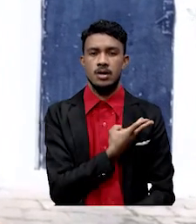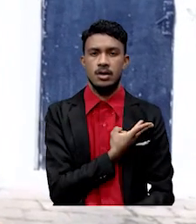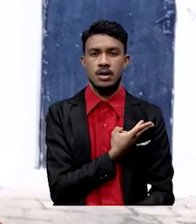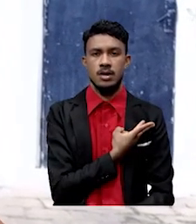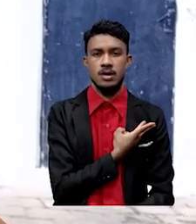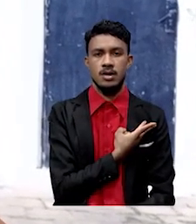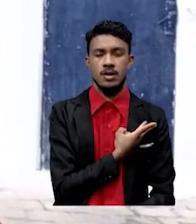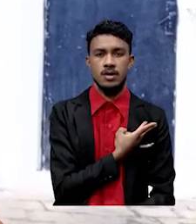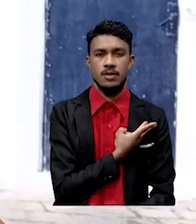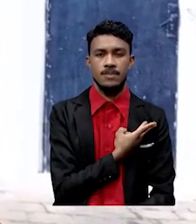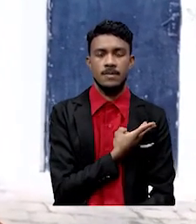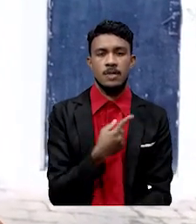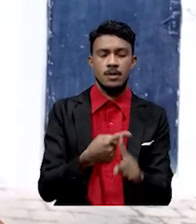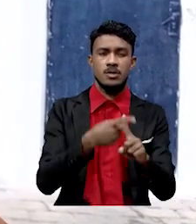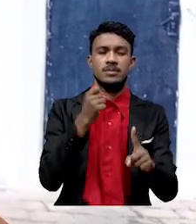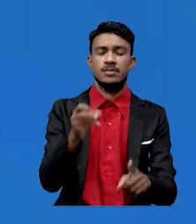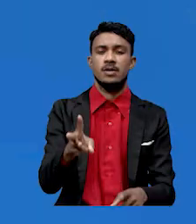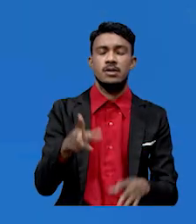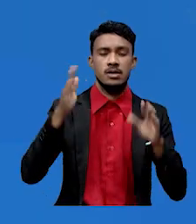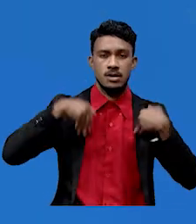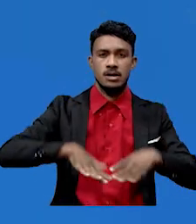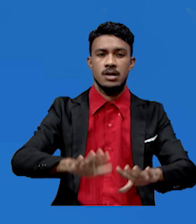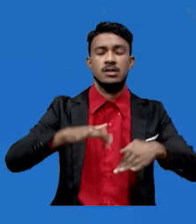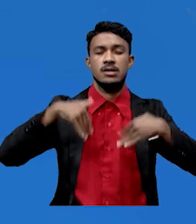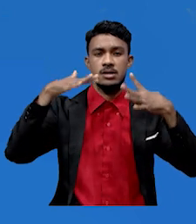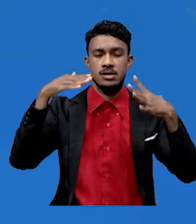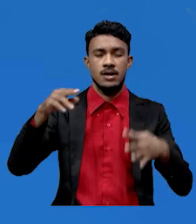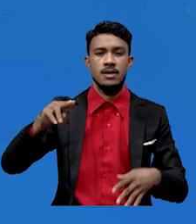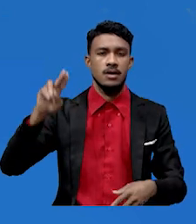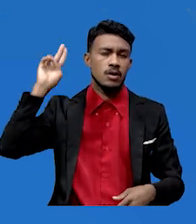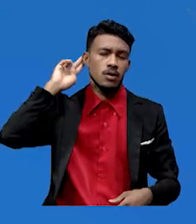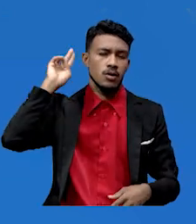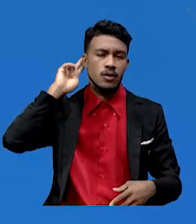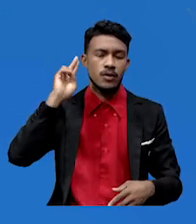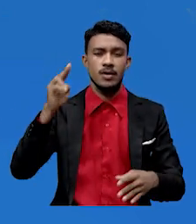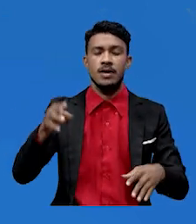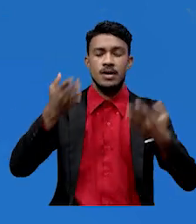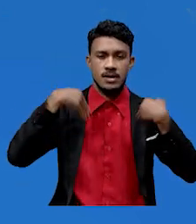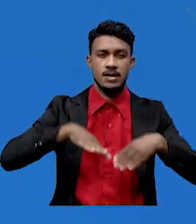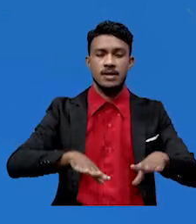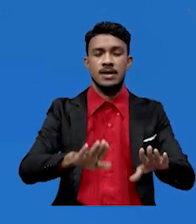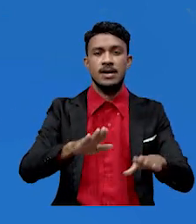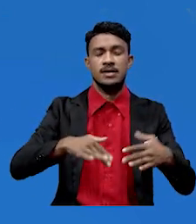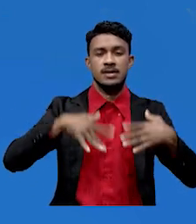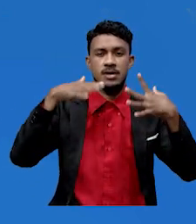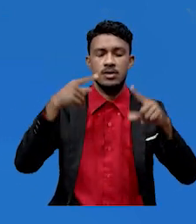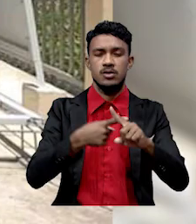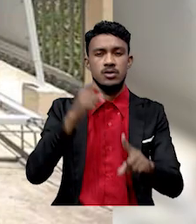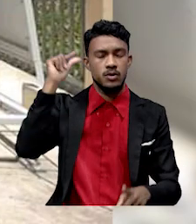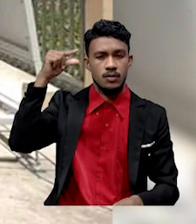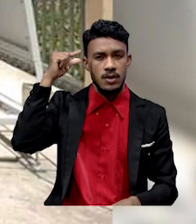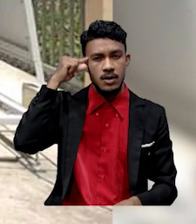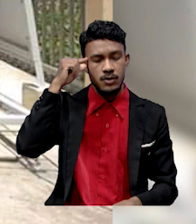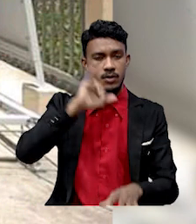kostal si tsunami nerasi. Sistema alerta tsunami katasisae, oitavo governo Luiz e Ministério Solidariedade Social e